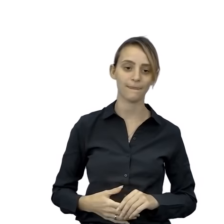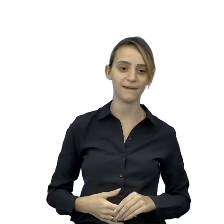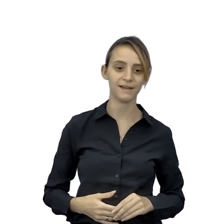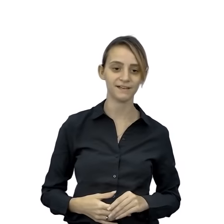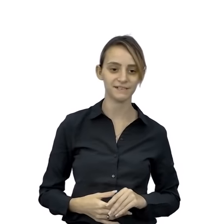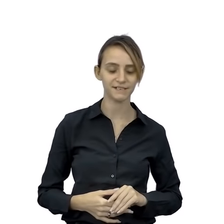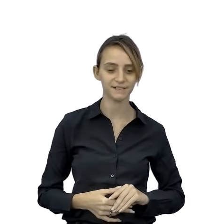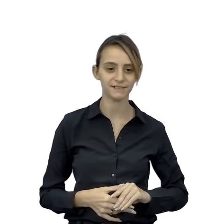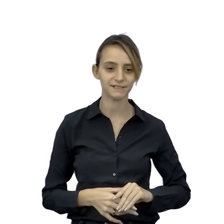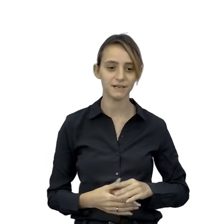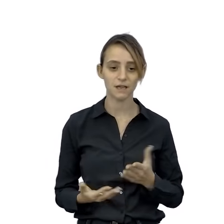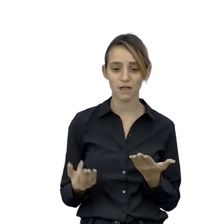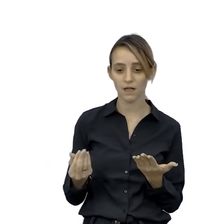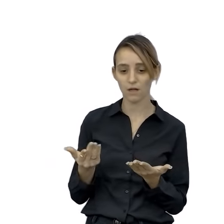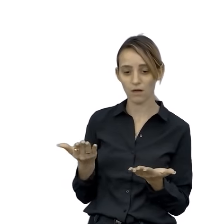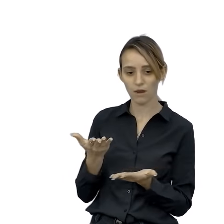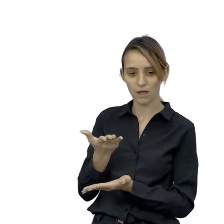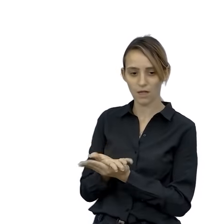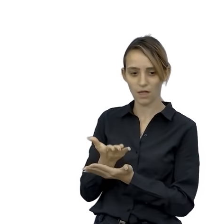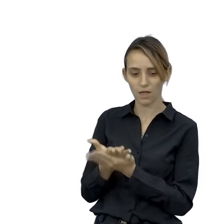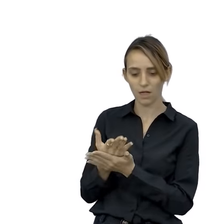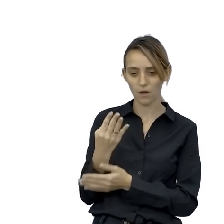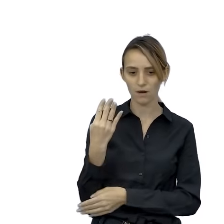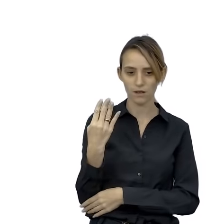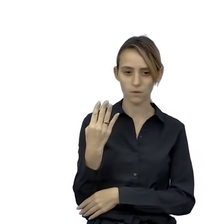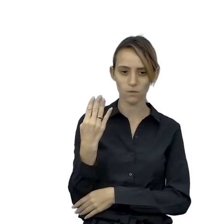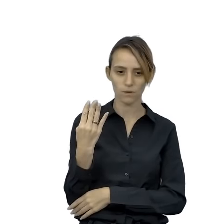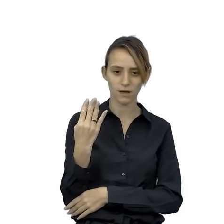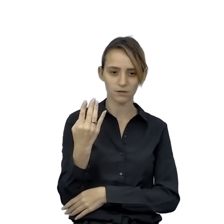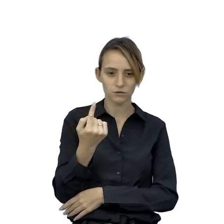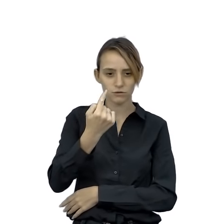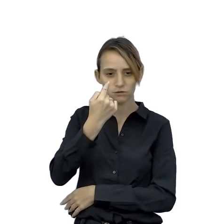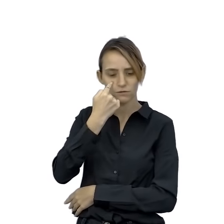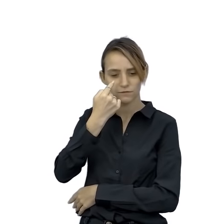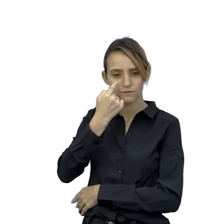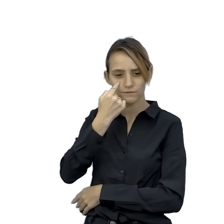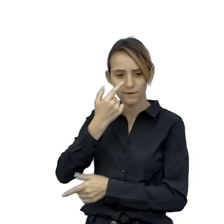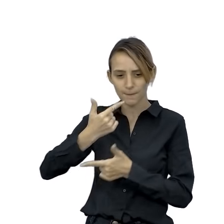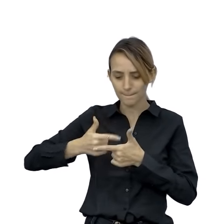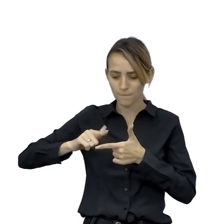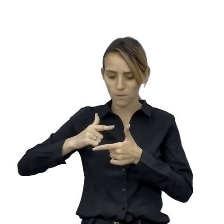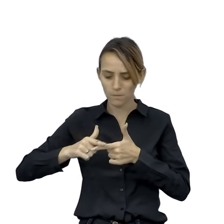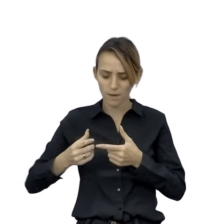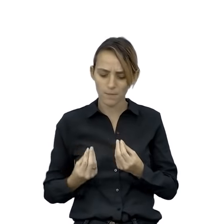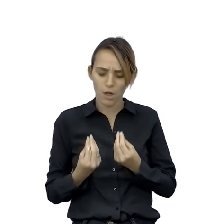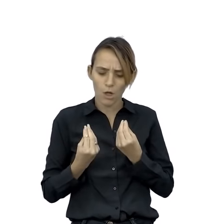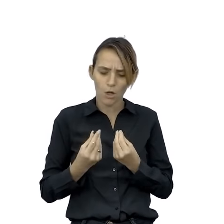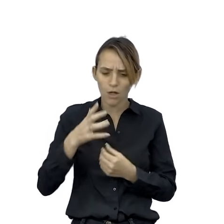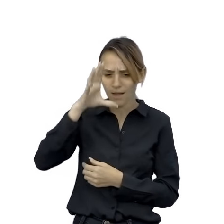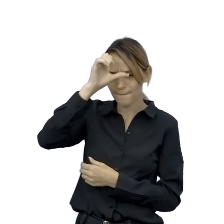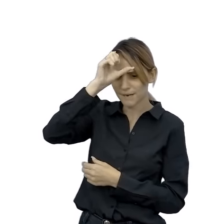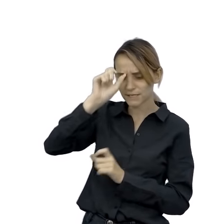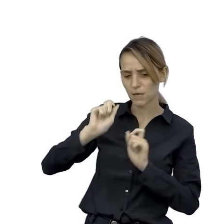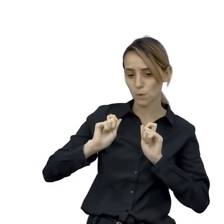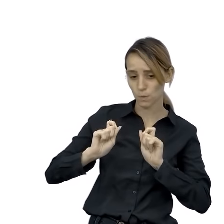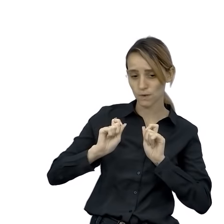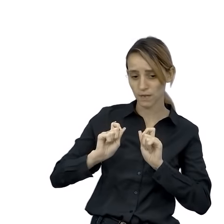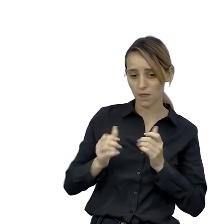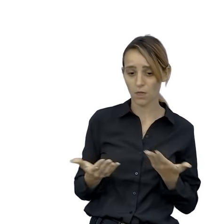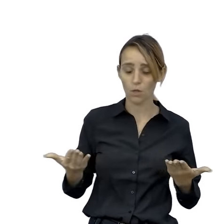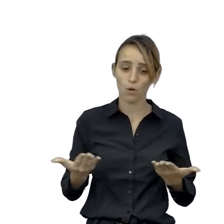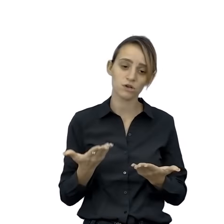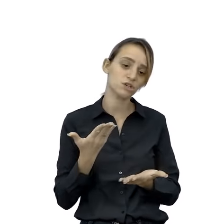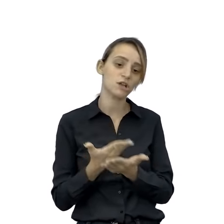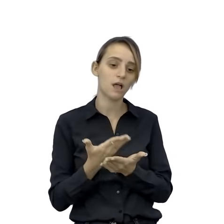Então, a aula 4, né, Juliana elabora problemas, né? O que vamos aprender? Então, nesta aula,